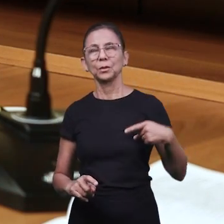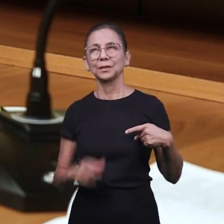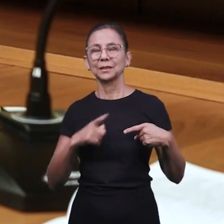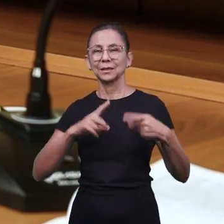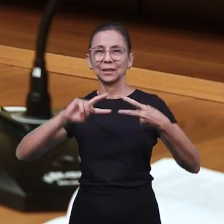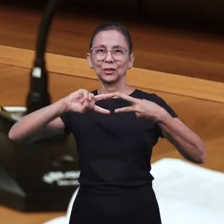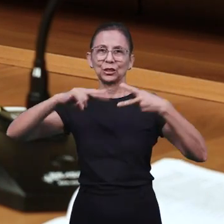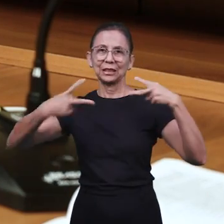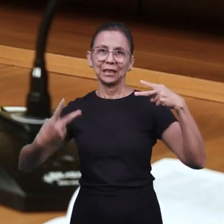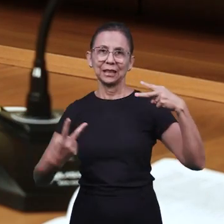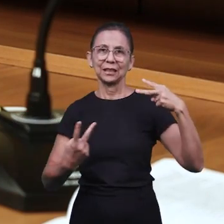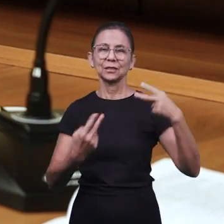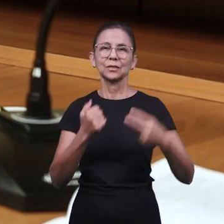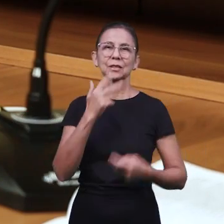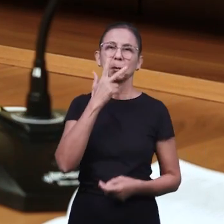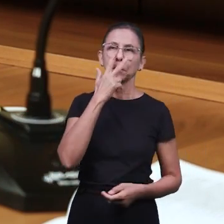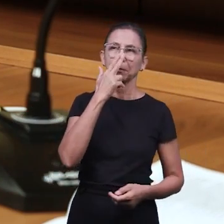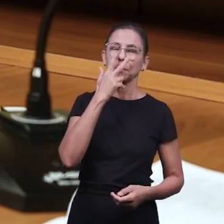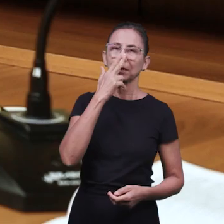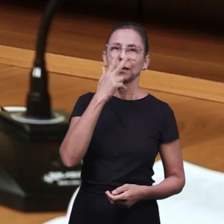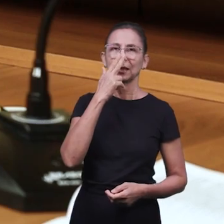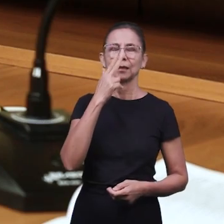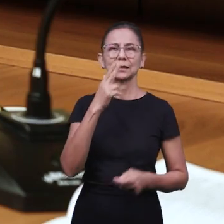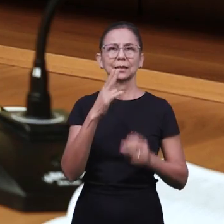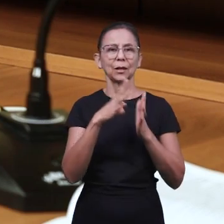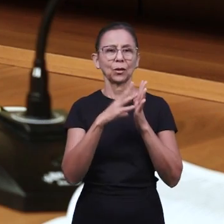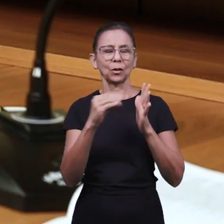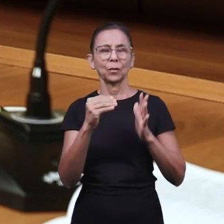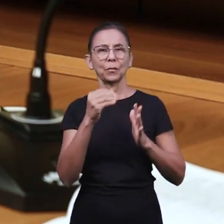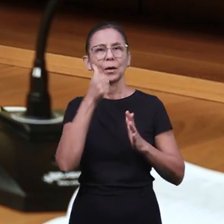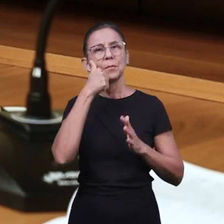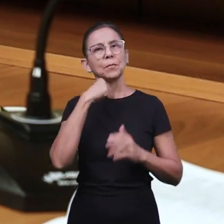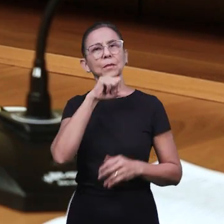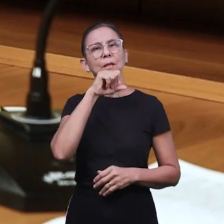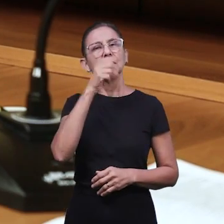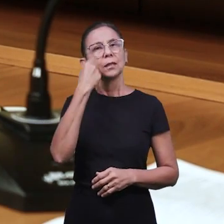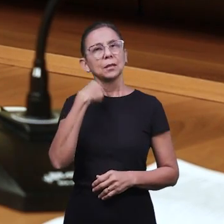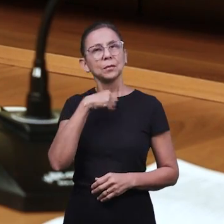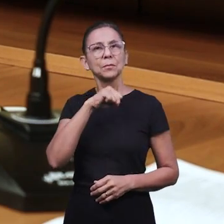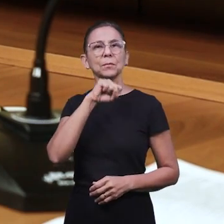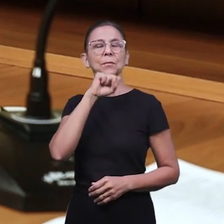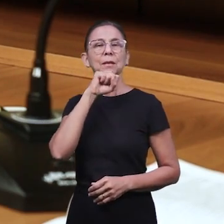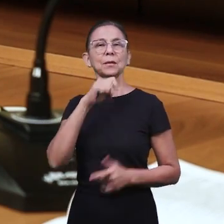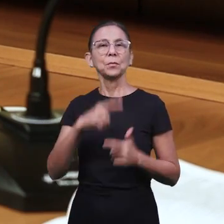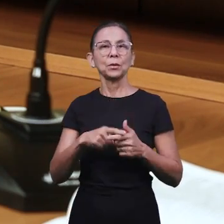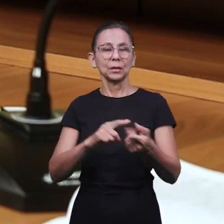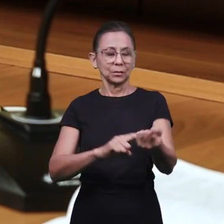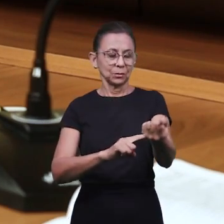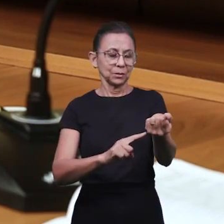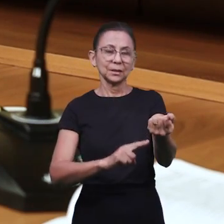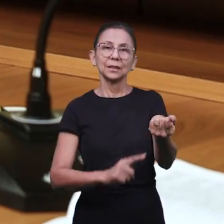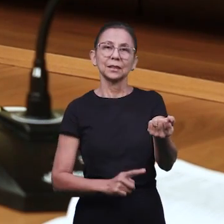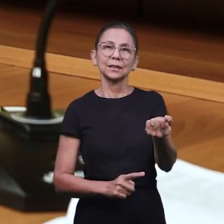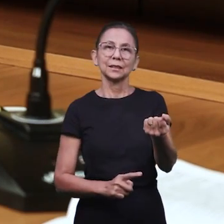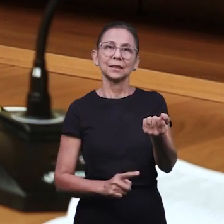sua mãe, você vai ter alguns traços por causa do sangue que te transmitiu aquela herança.